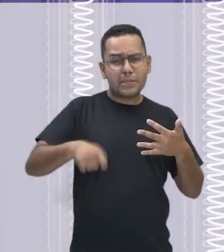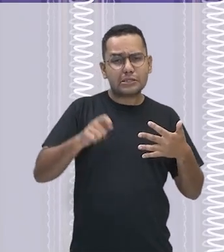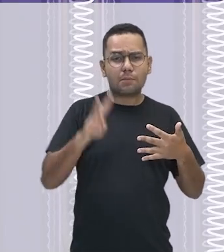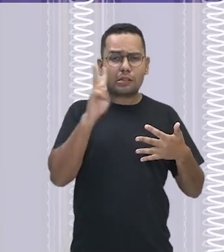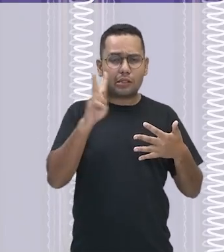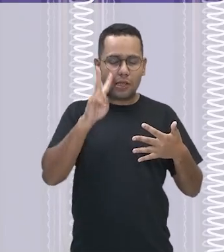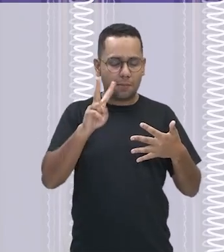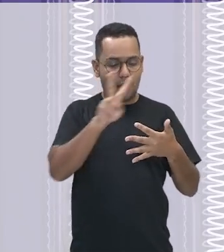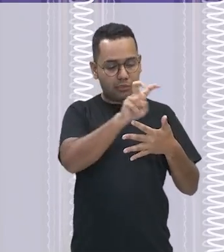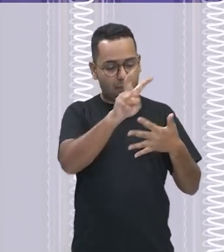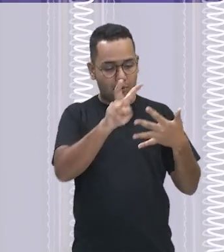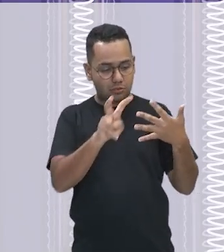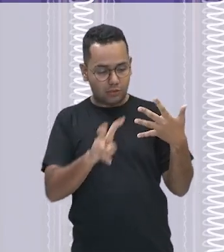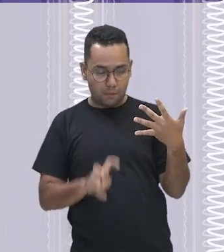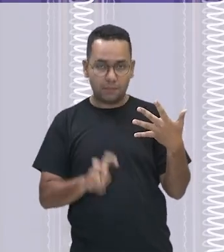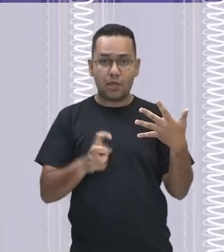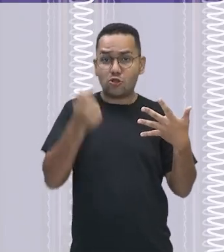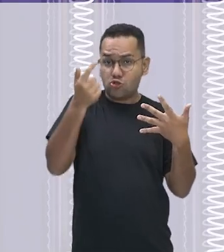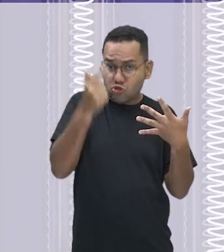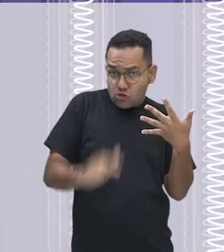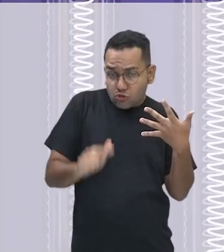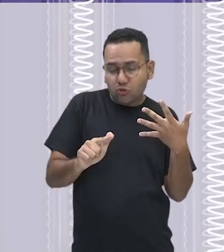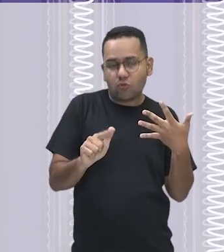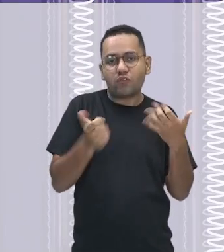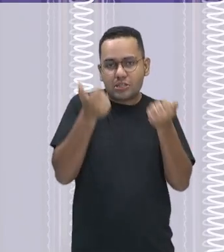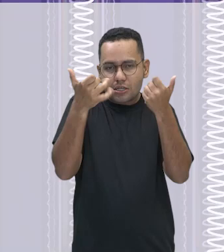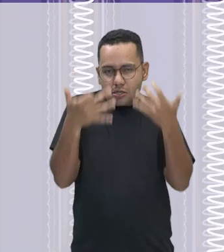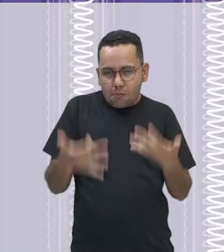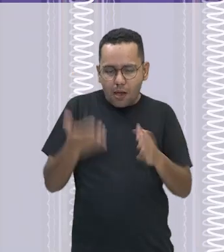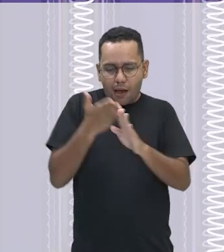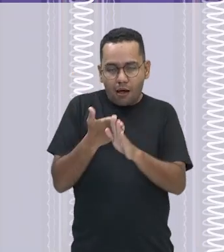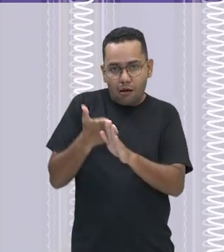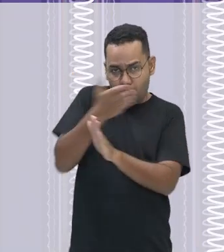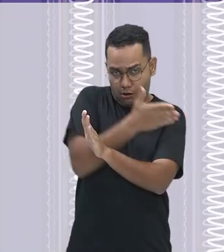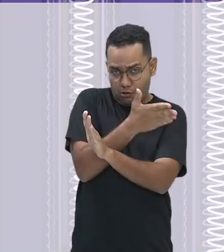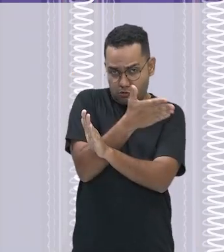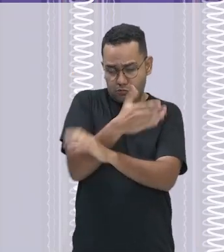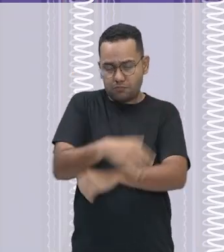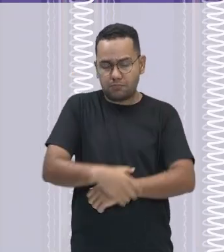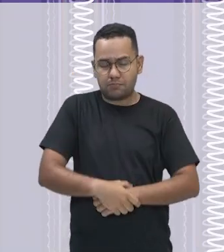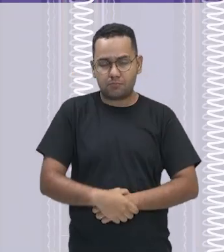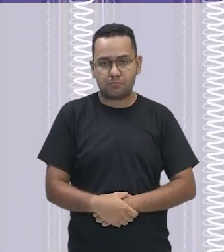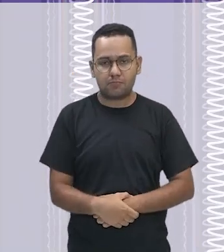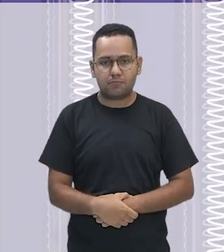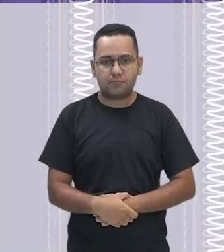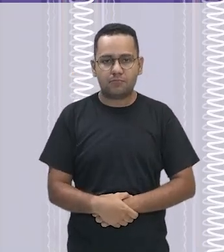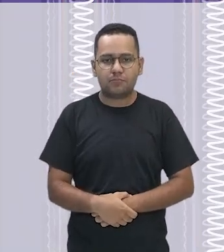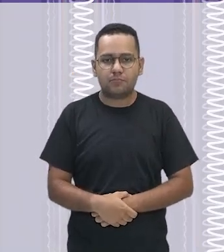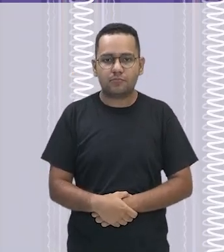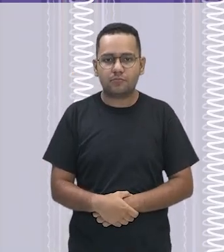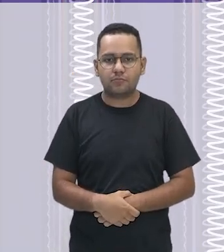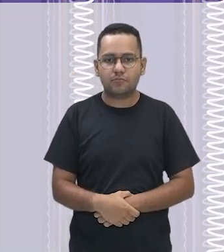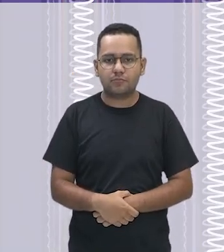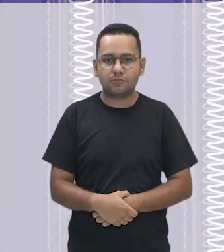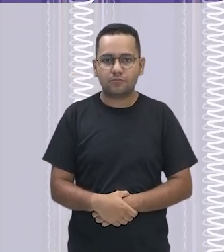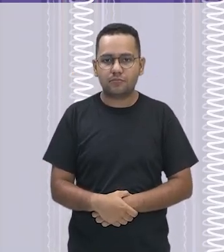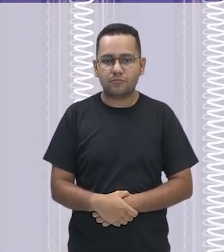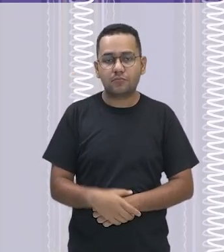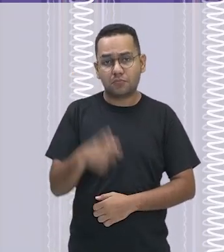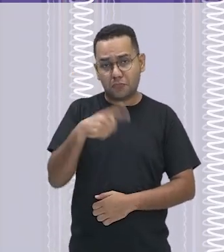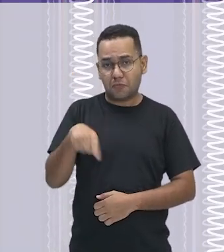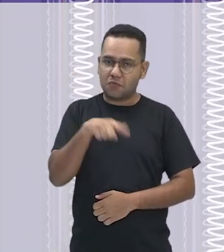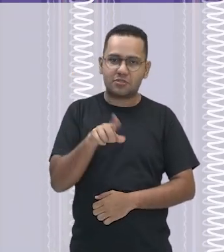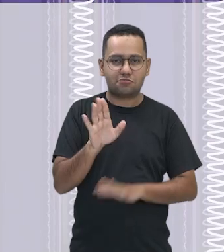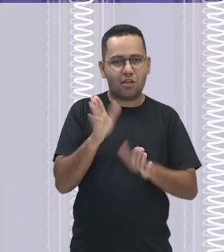para visitarmos alguns pontos que foram vislumbrados, que foram visitados por você, meu caro aluno, minha cara